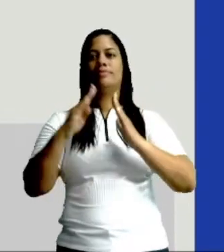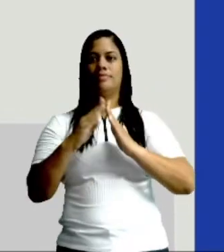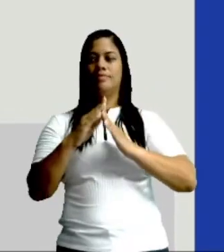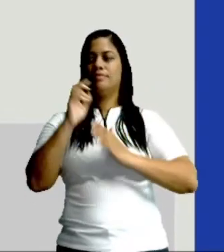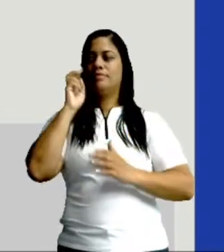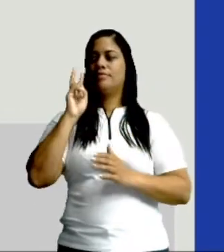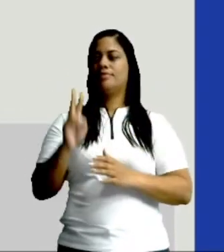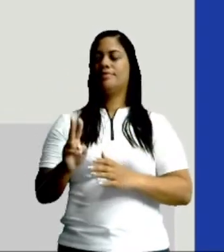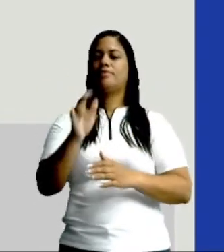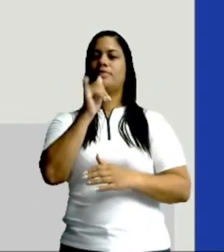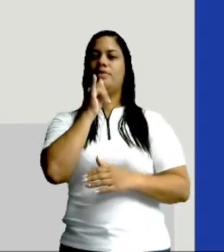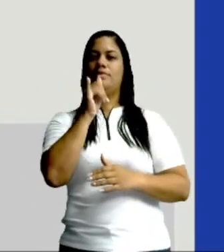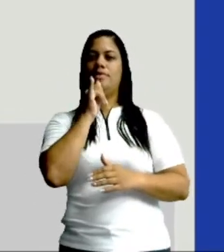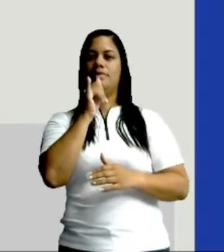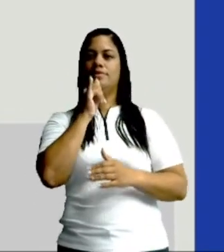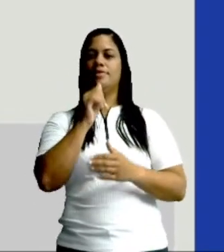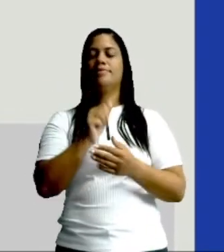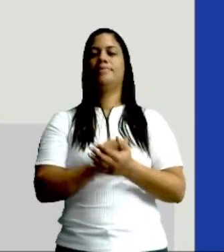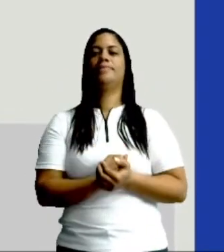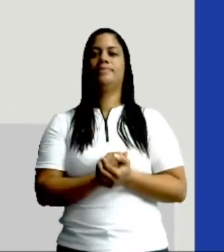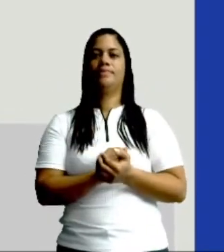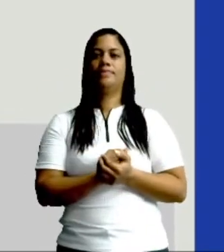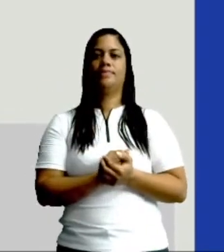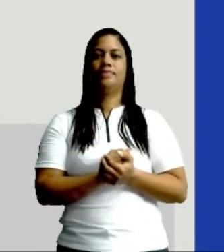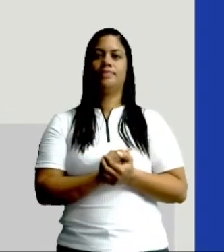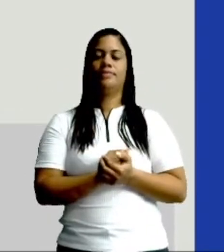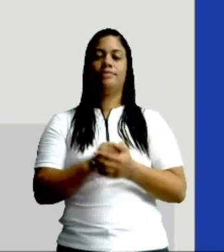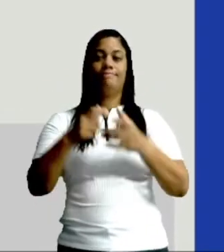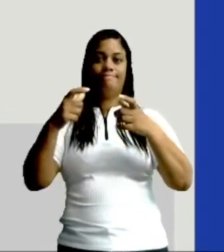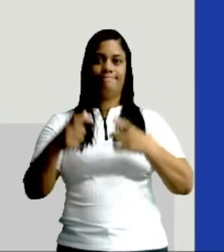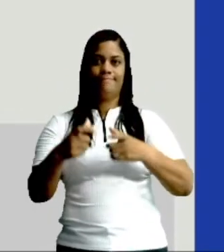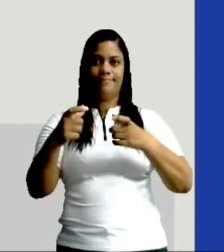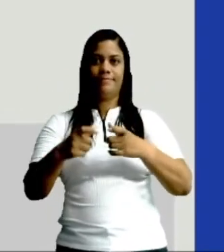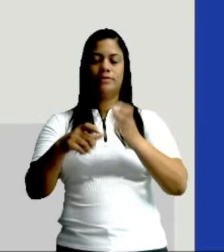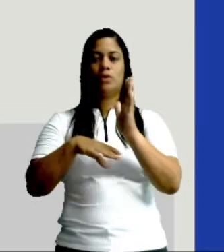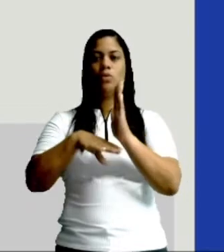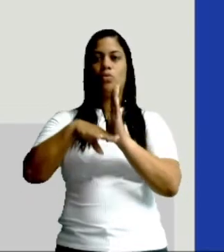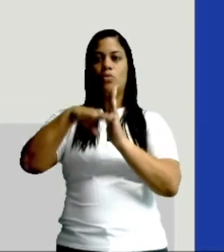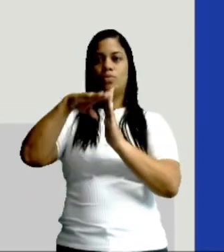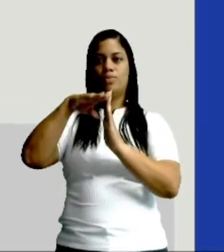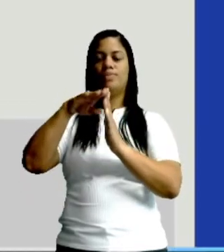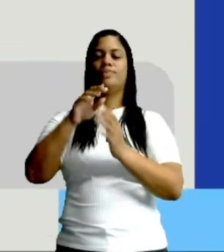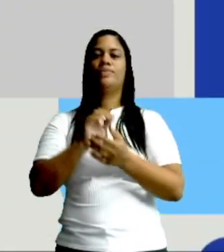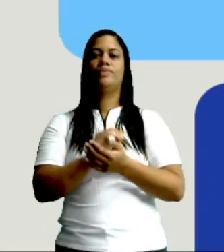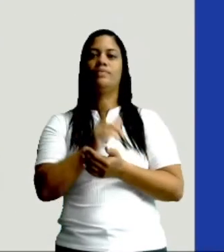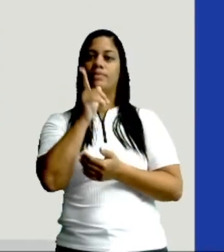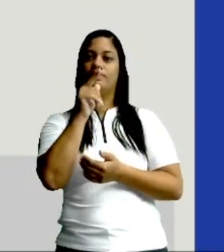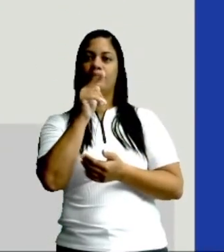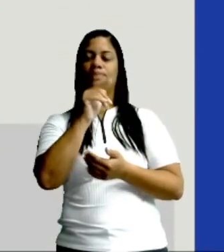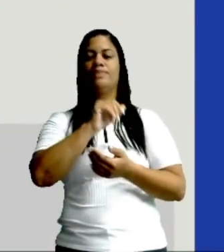você está vendo dois exemplos, né, de alagamentos e enchentes.